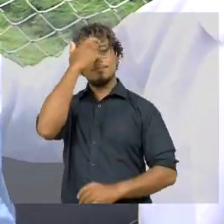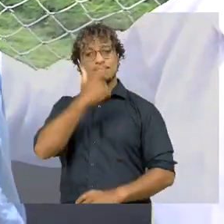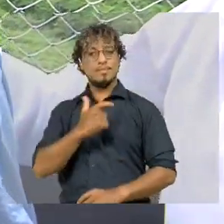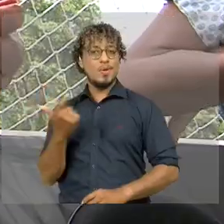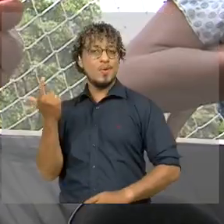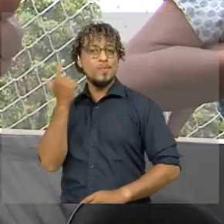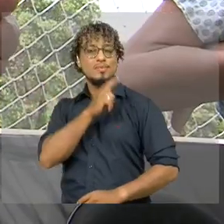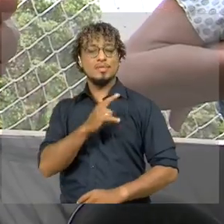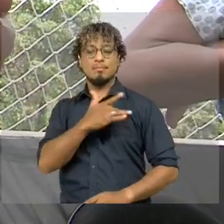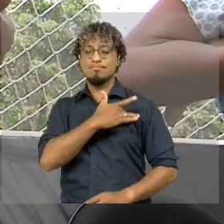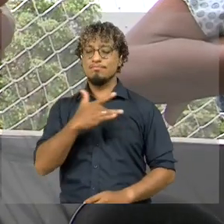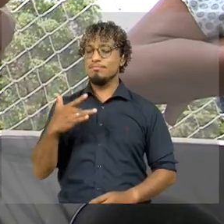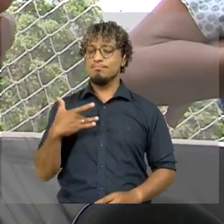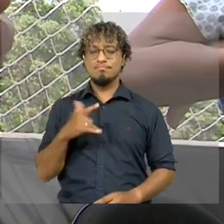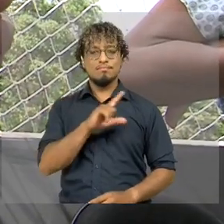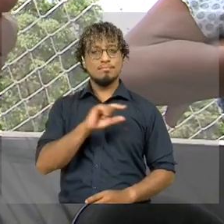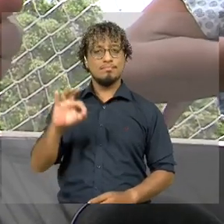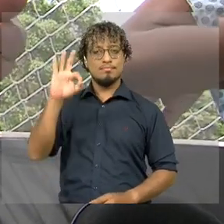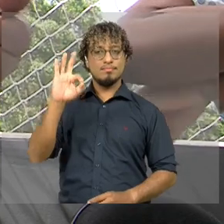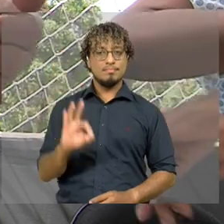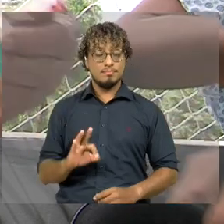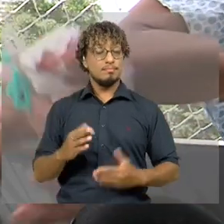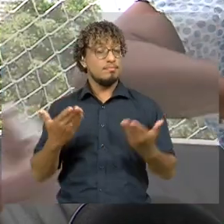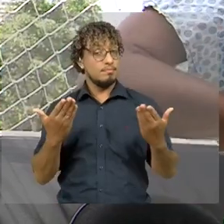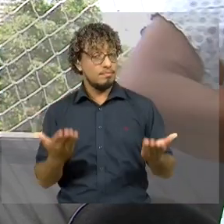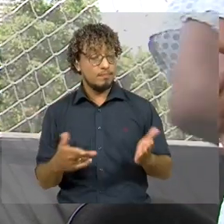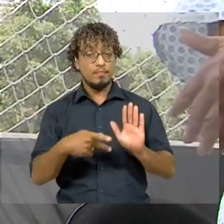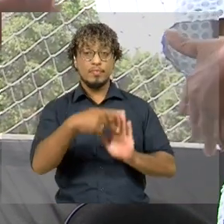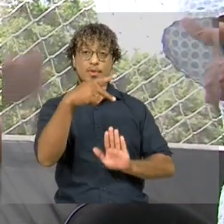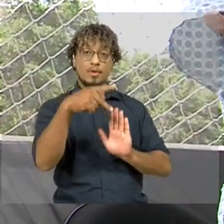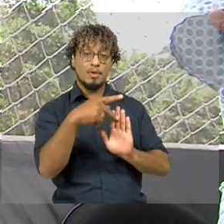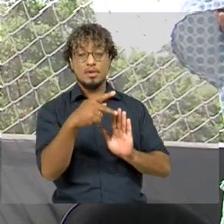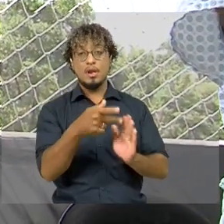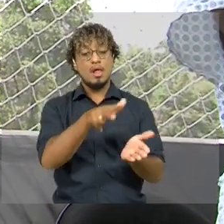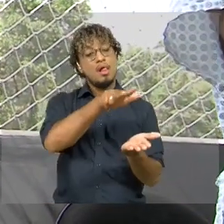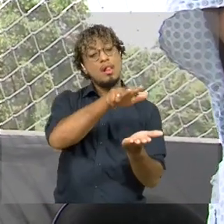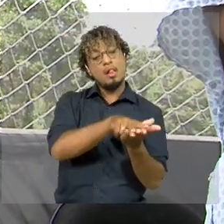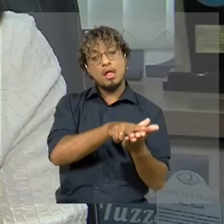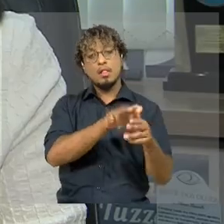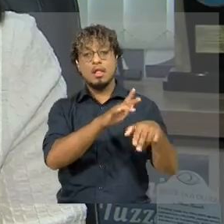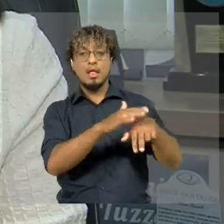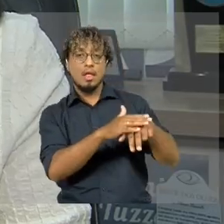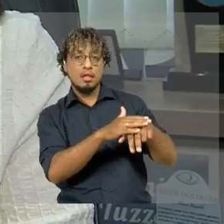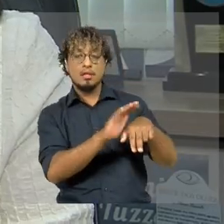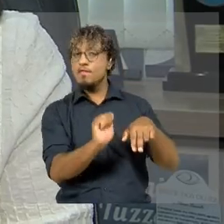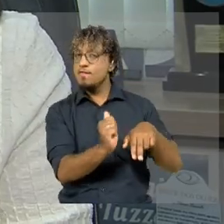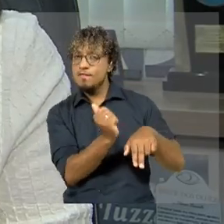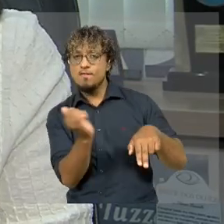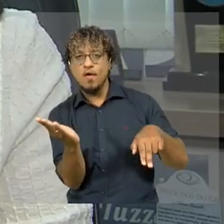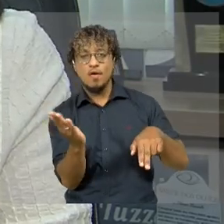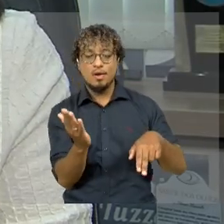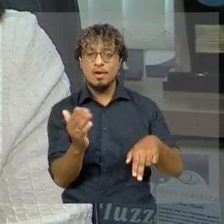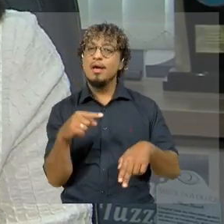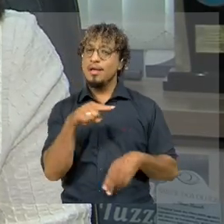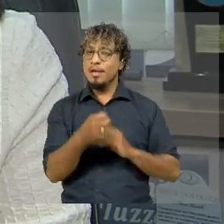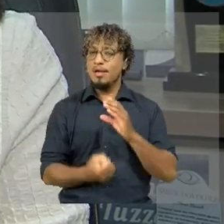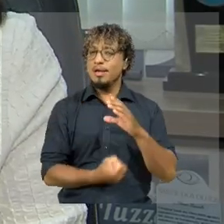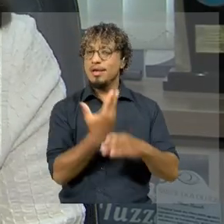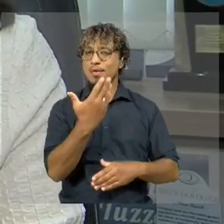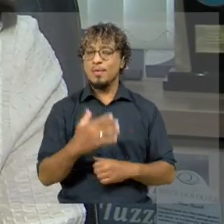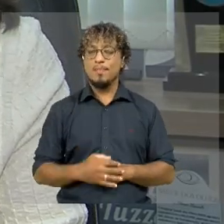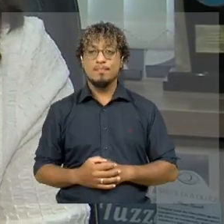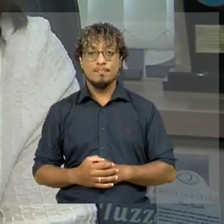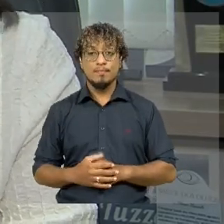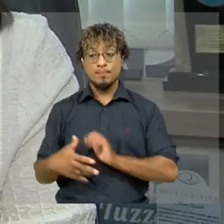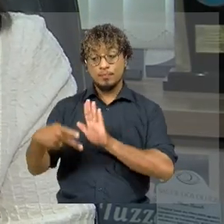na saúde. E foi pensando assim que o projeto Além do Leito foi criado. É um projeto que, ao mesmo